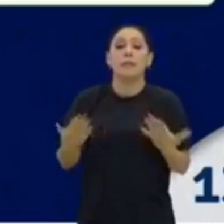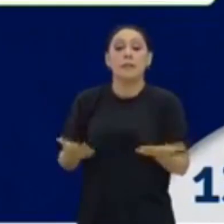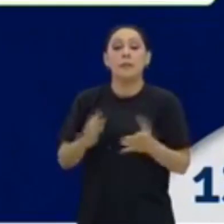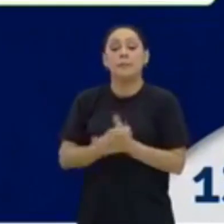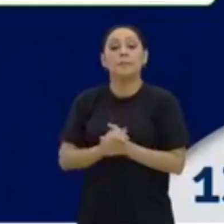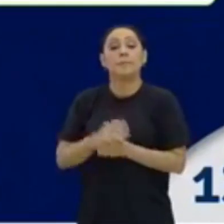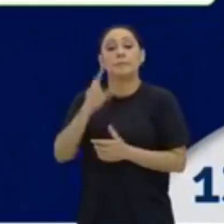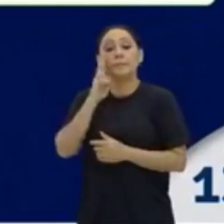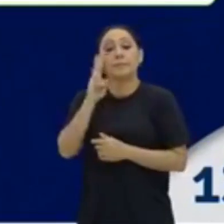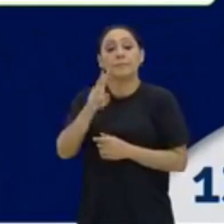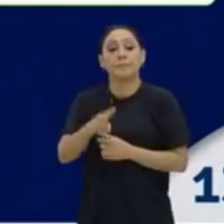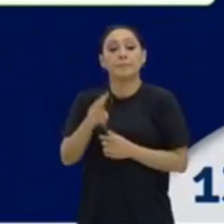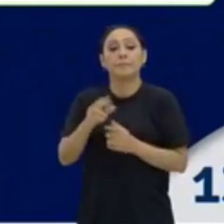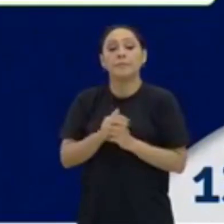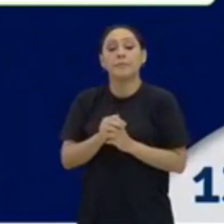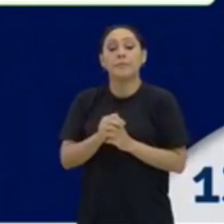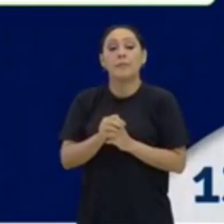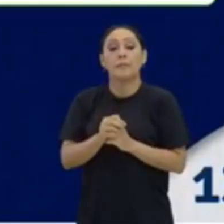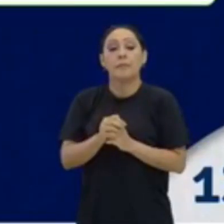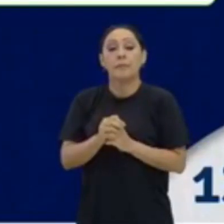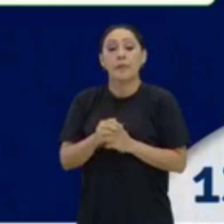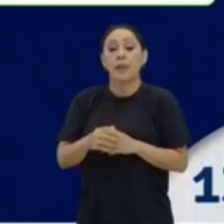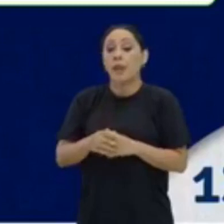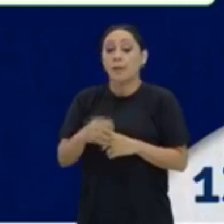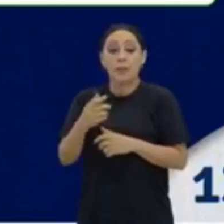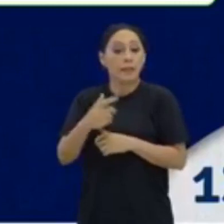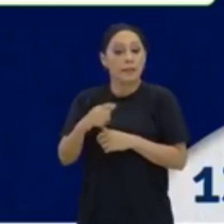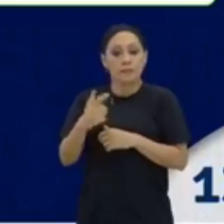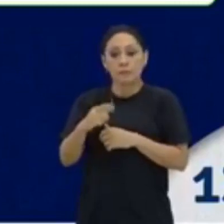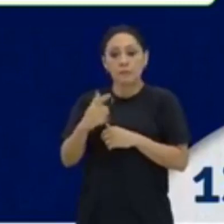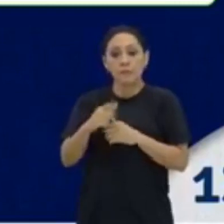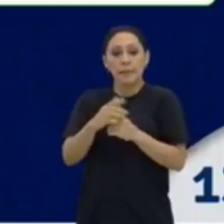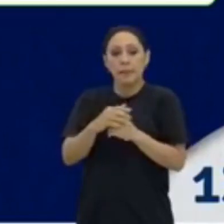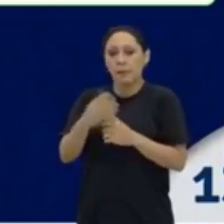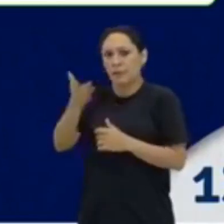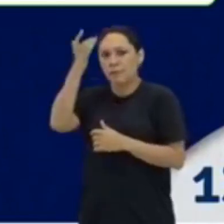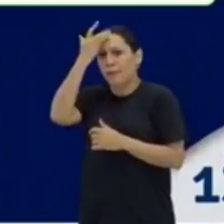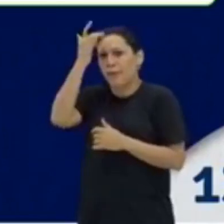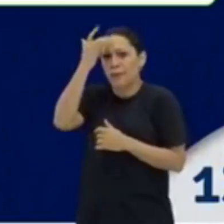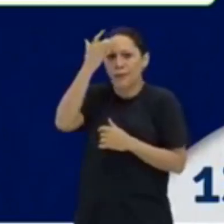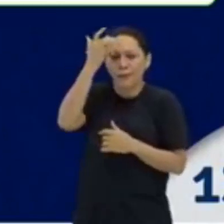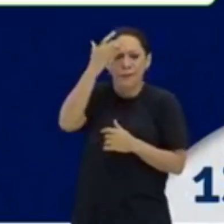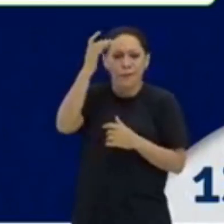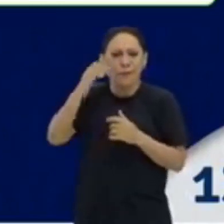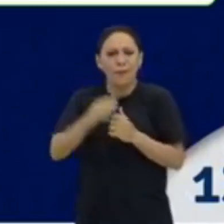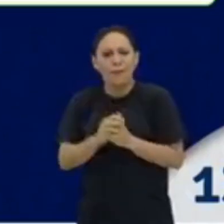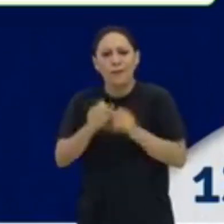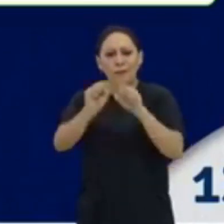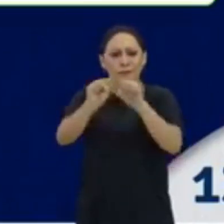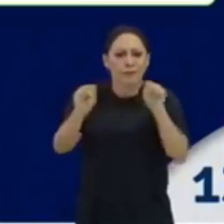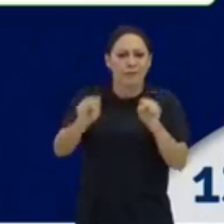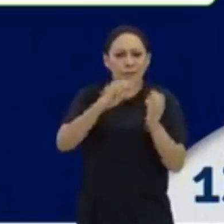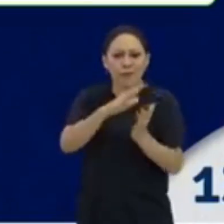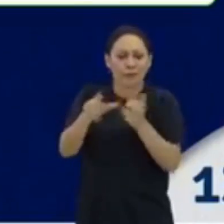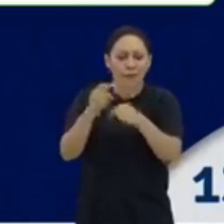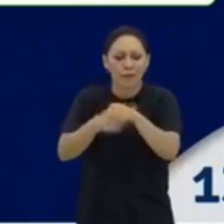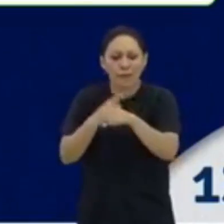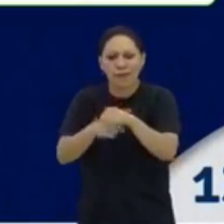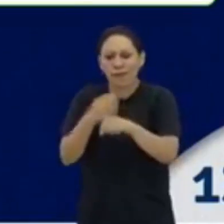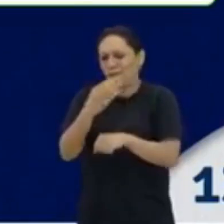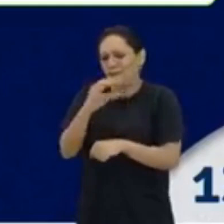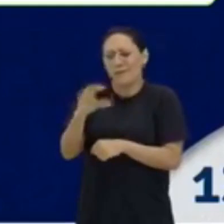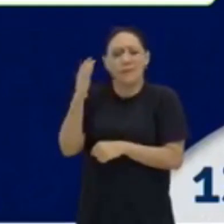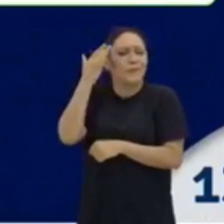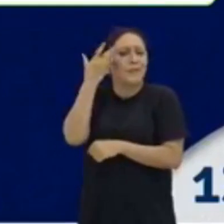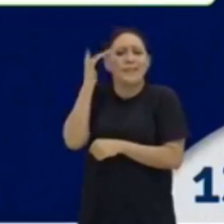só, pessoal, olha o que é interessante. Você não tem que saber, meu Deus, eu tenho que decorar o sistema internacional, o tempo, eu tenho que decorar a corrente elétrica, não sei nem o que